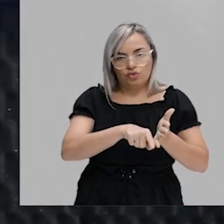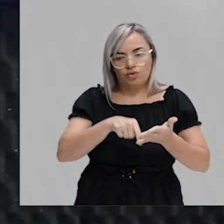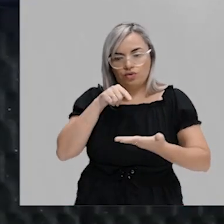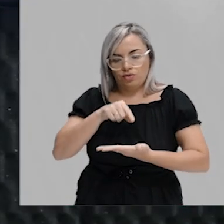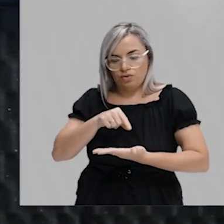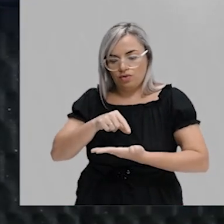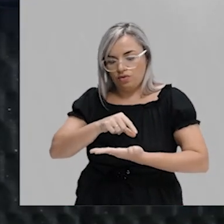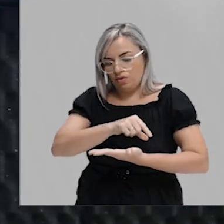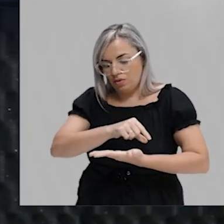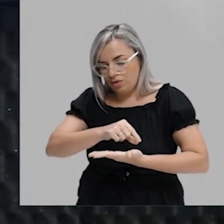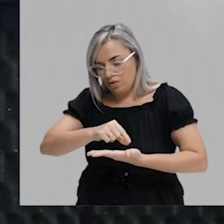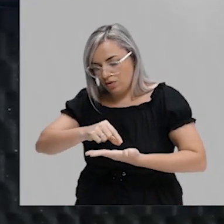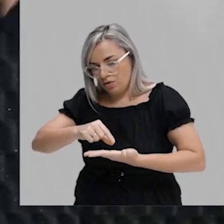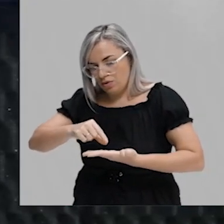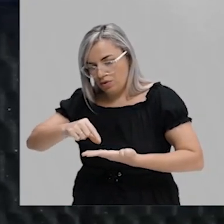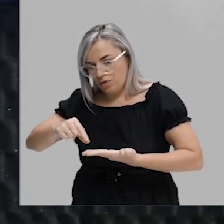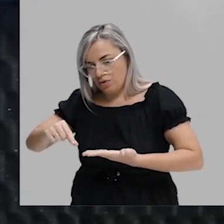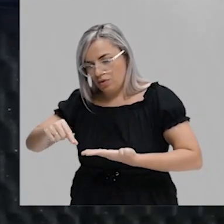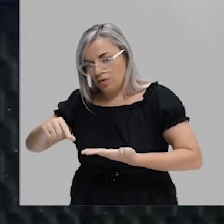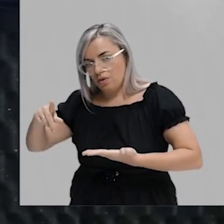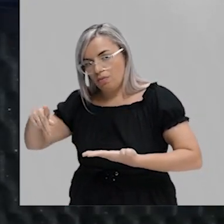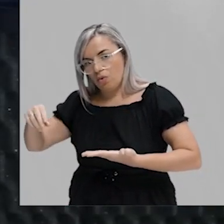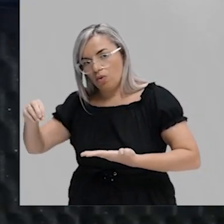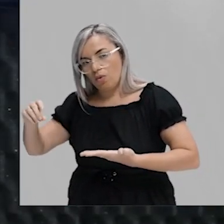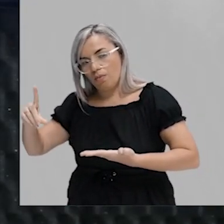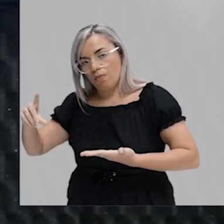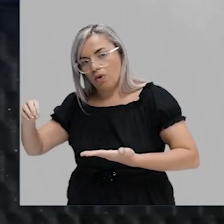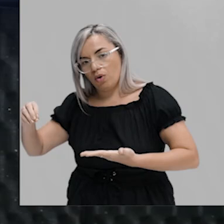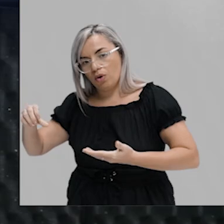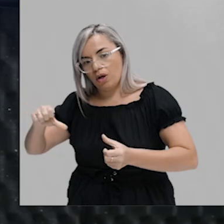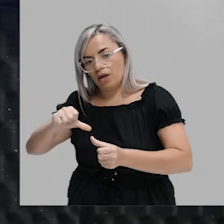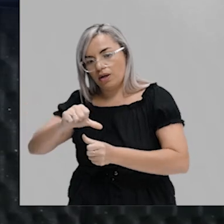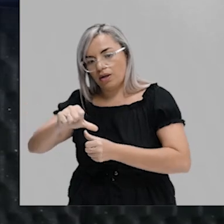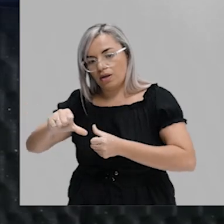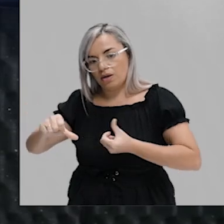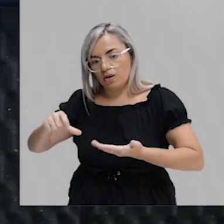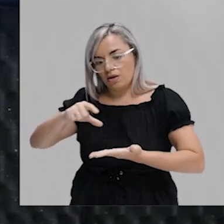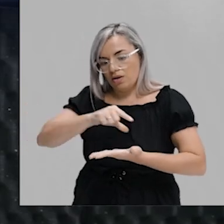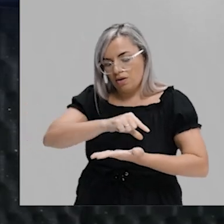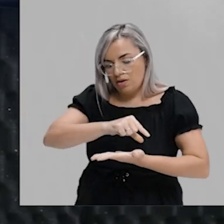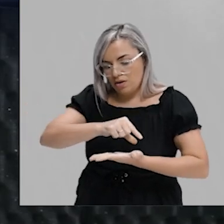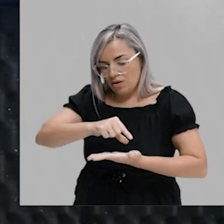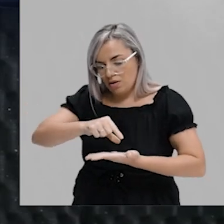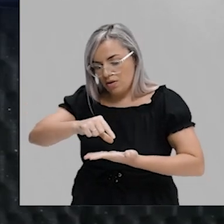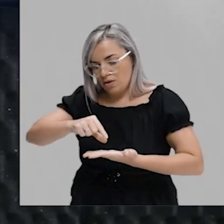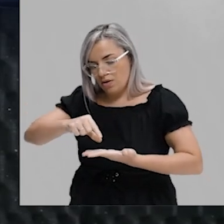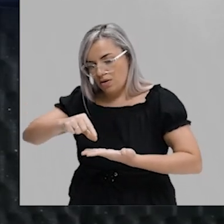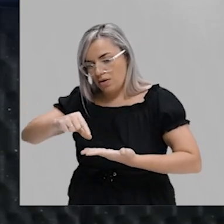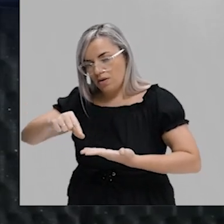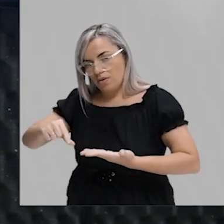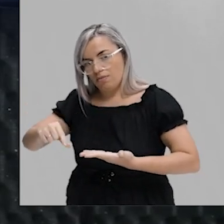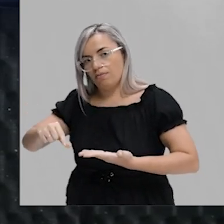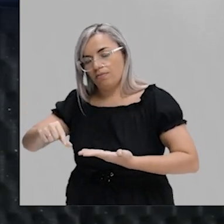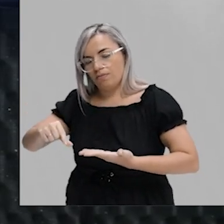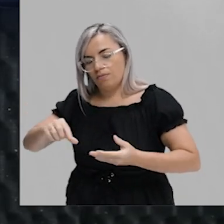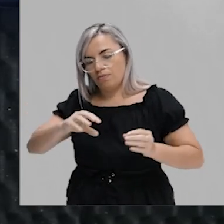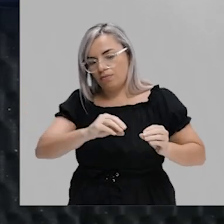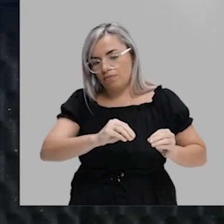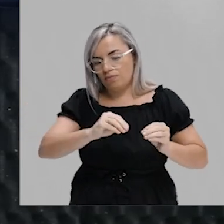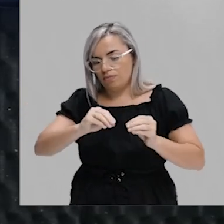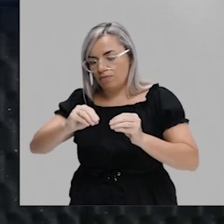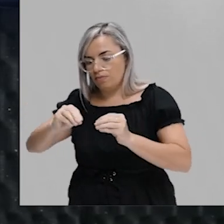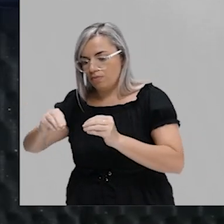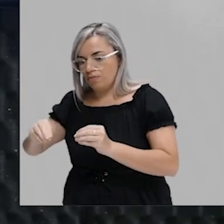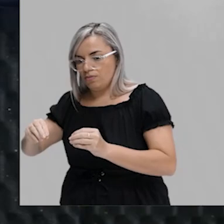negativo para o polo positivo, tá? As amostras de DNA migram no gel em direção